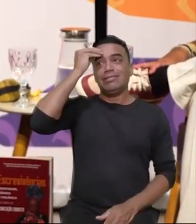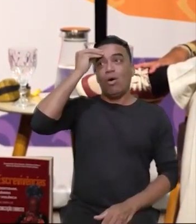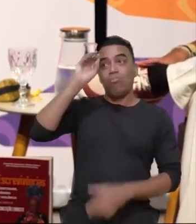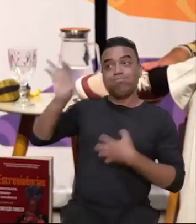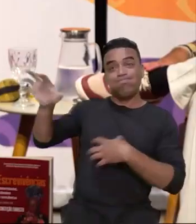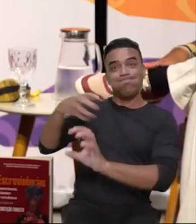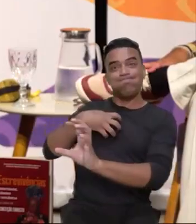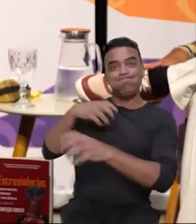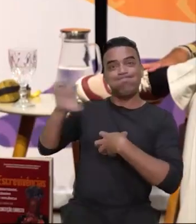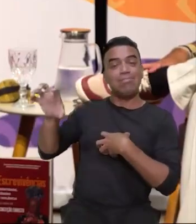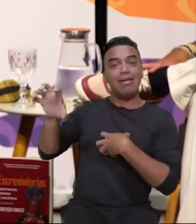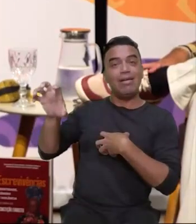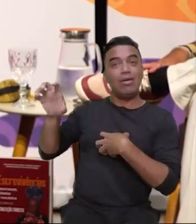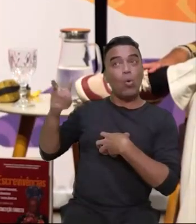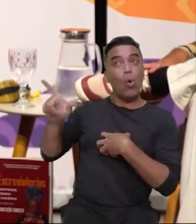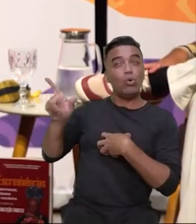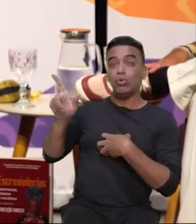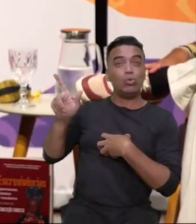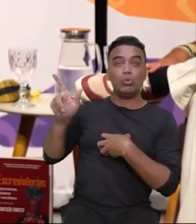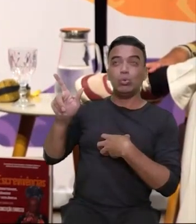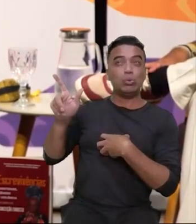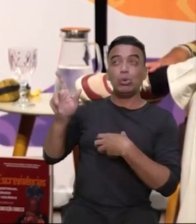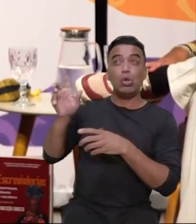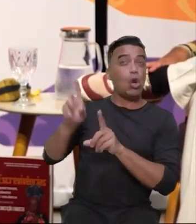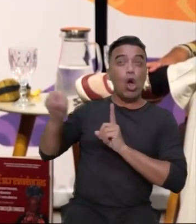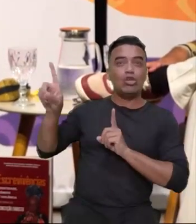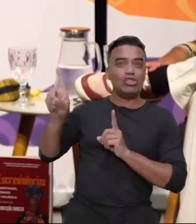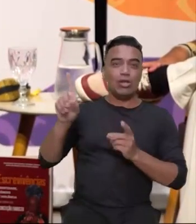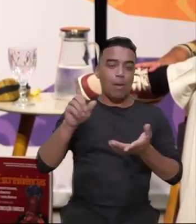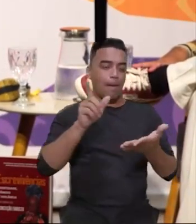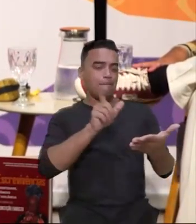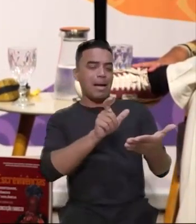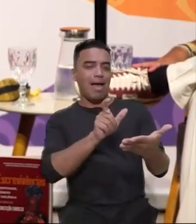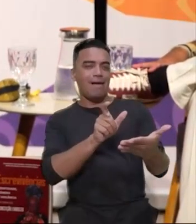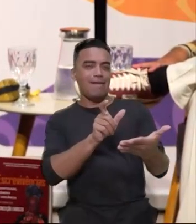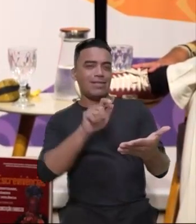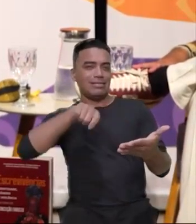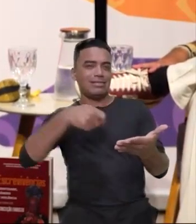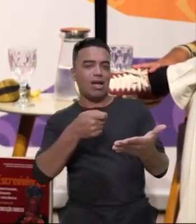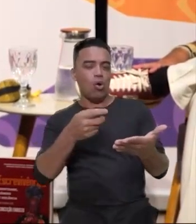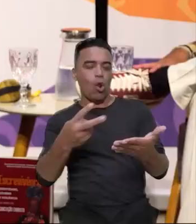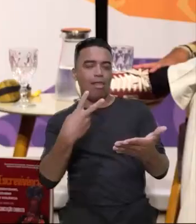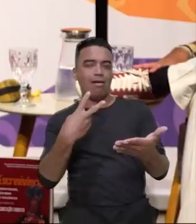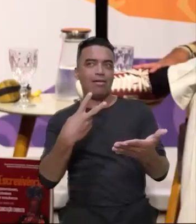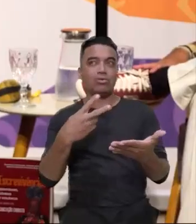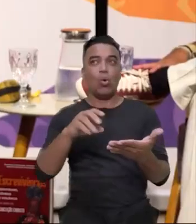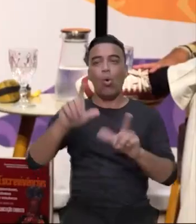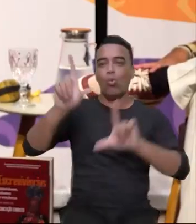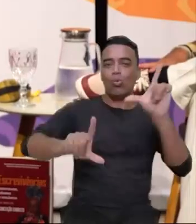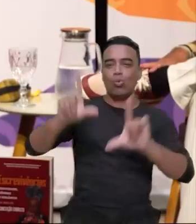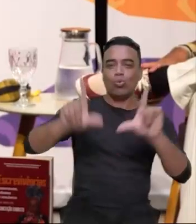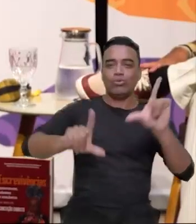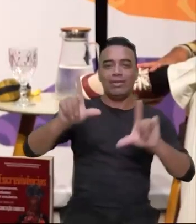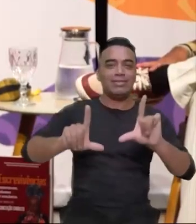outro, e o outro está longe do que você disse. A palavra não, estou aqui te olhando, ou mesmo que fosse na